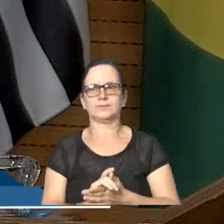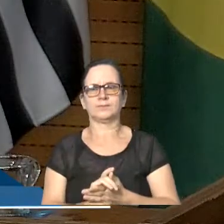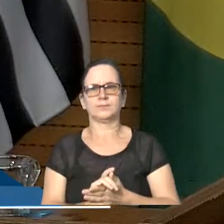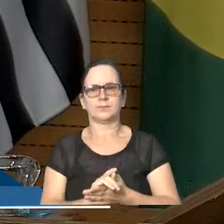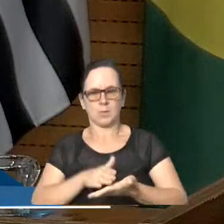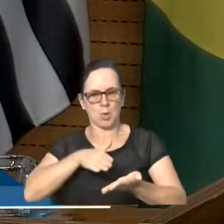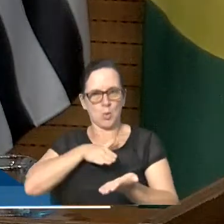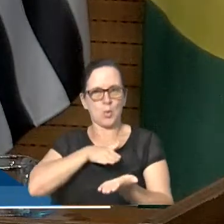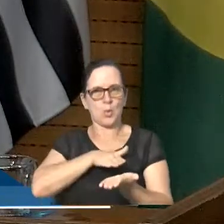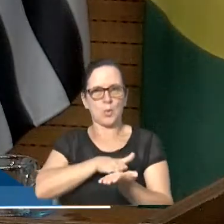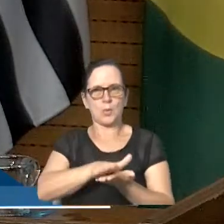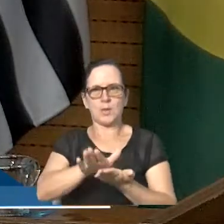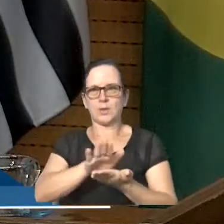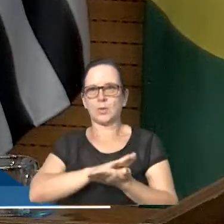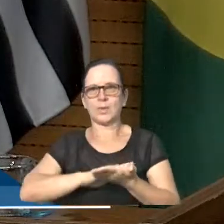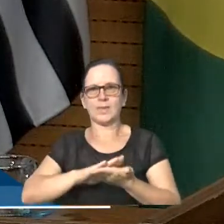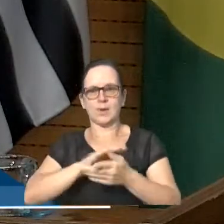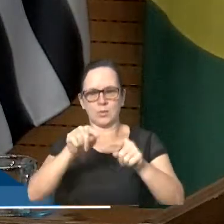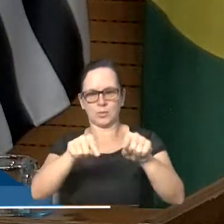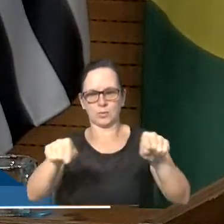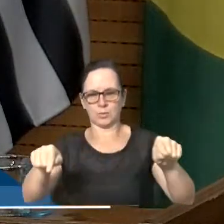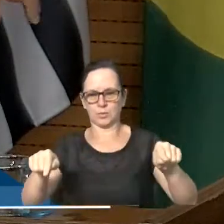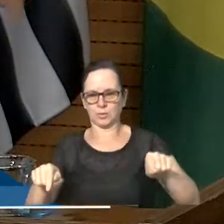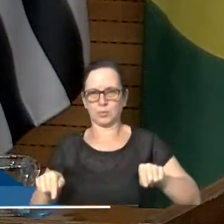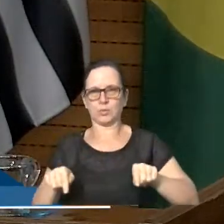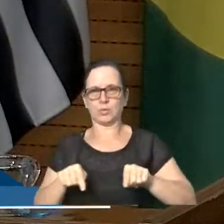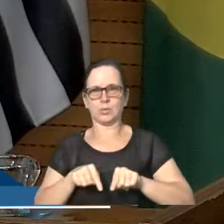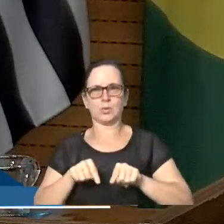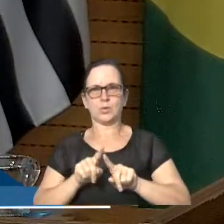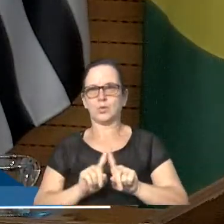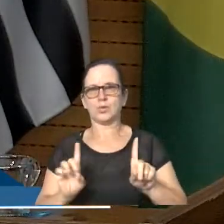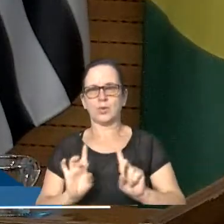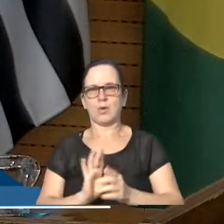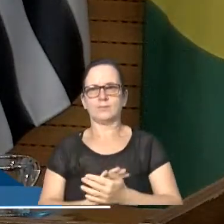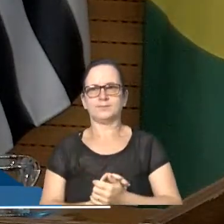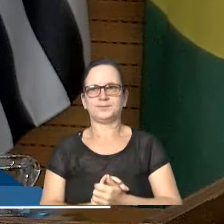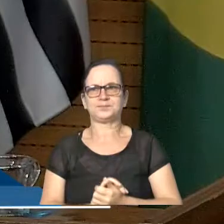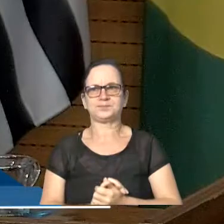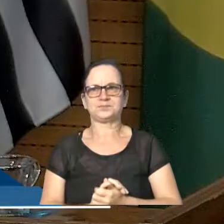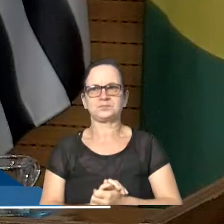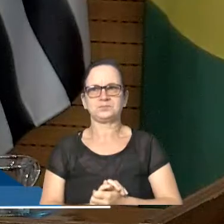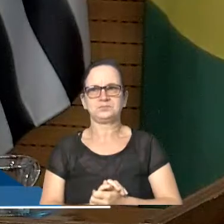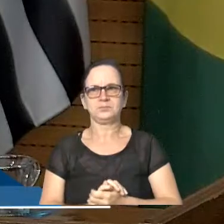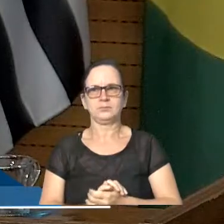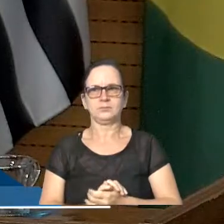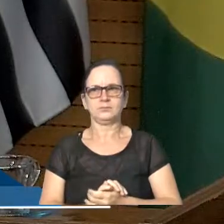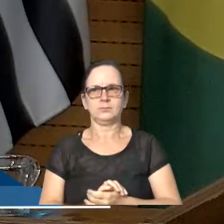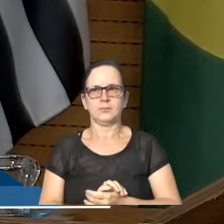não, somente as faixas. Eles irão acender as faixas, o piso não. Existem